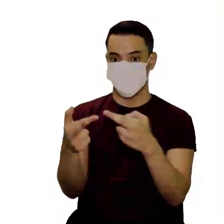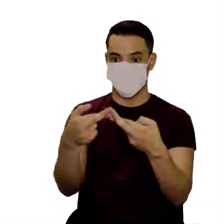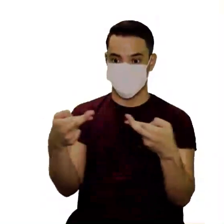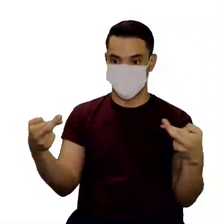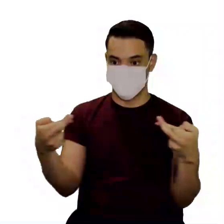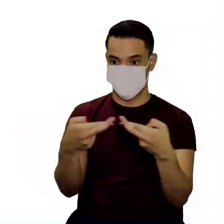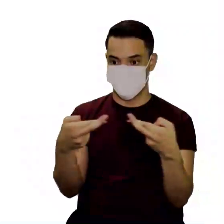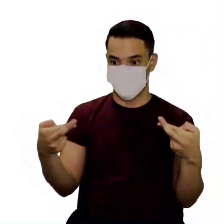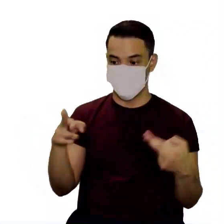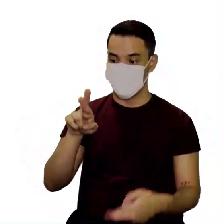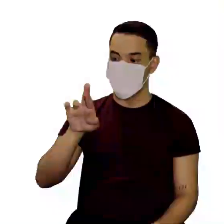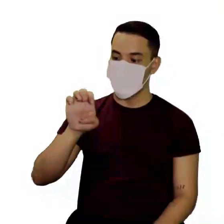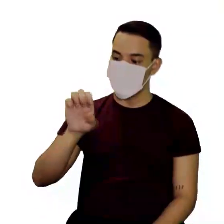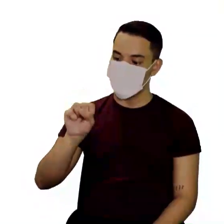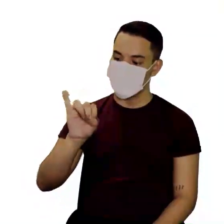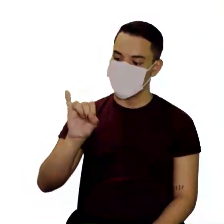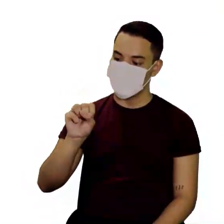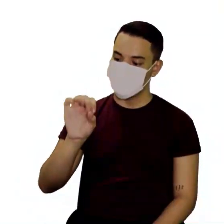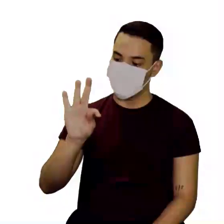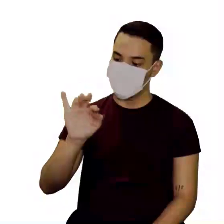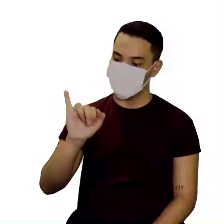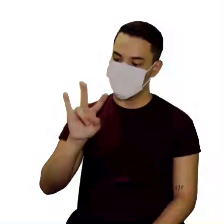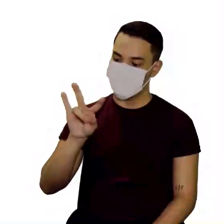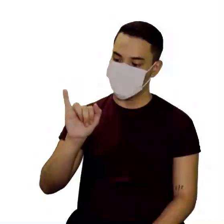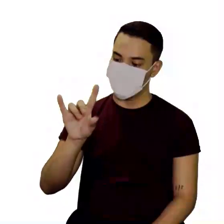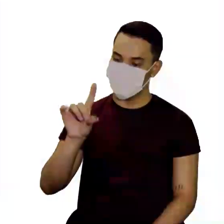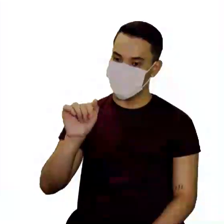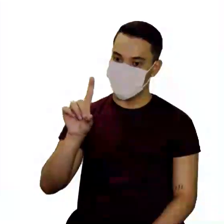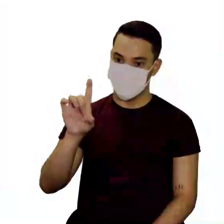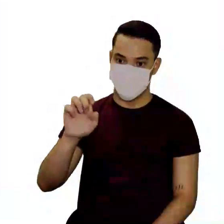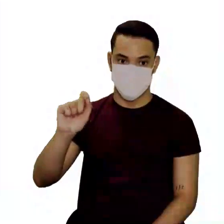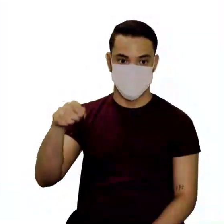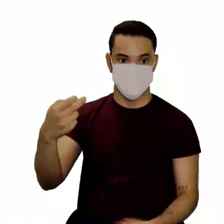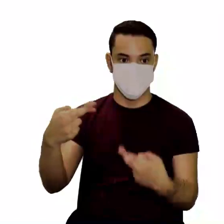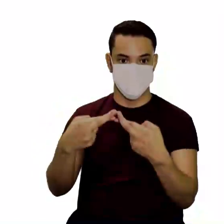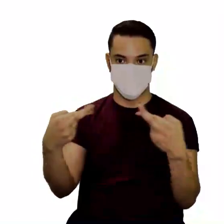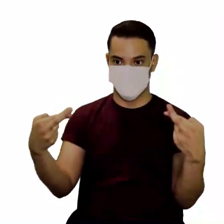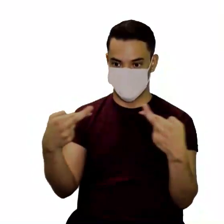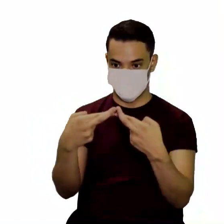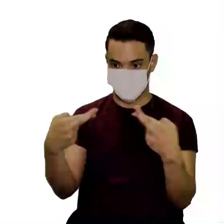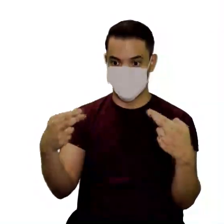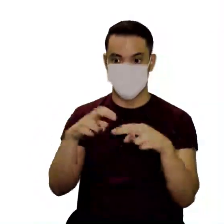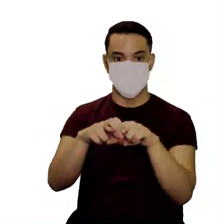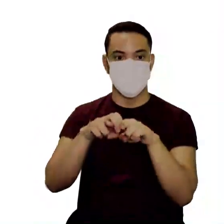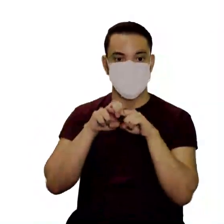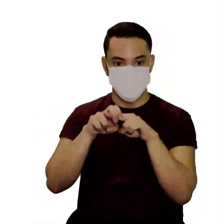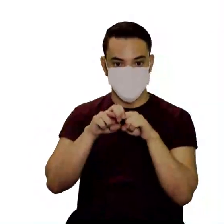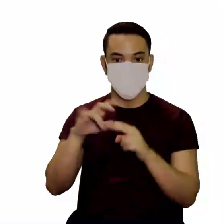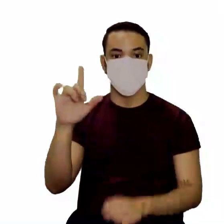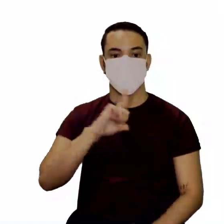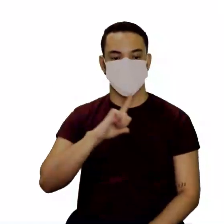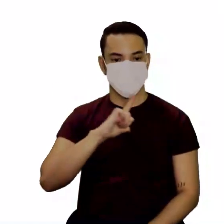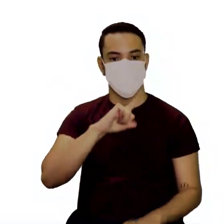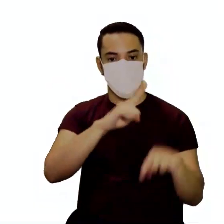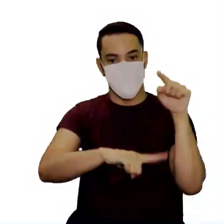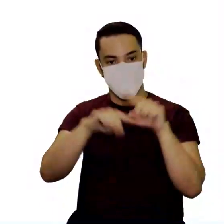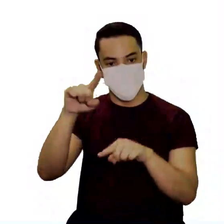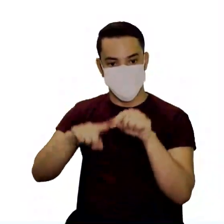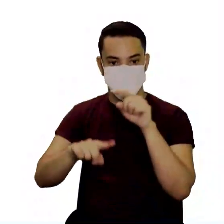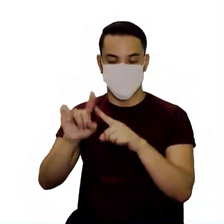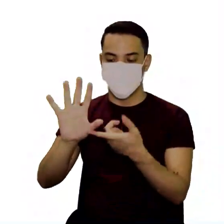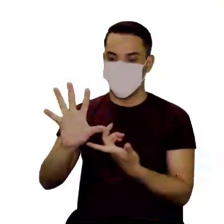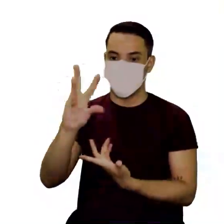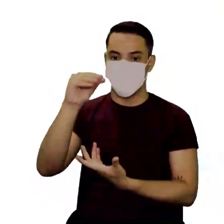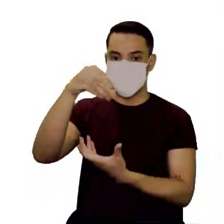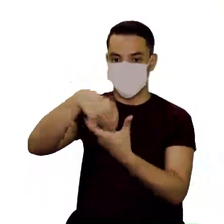for a resistividade, mais facilmente o material permite a passagem